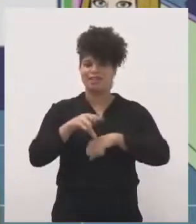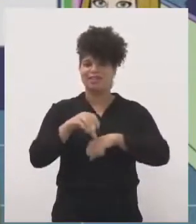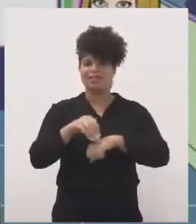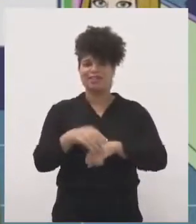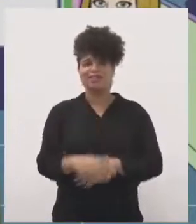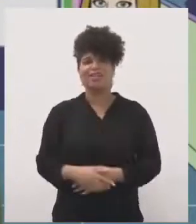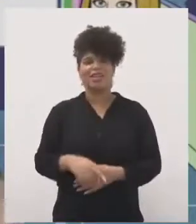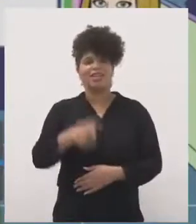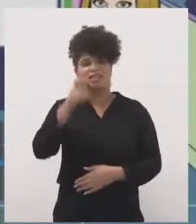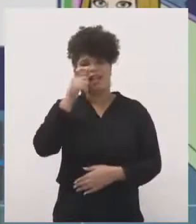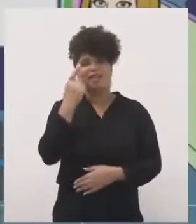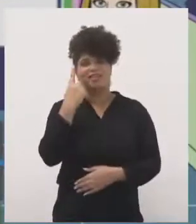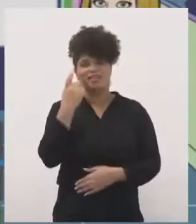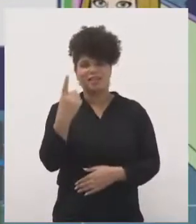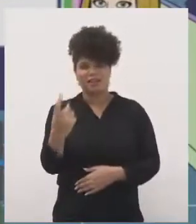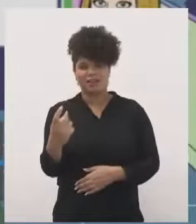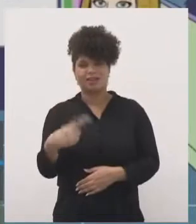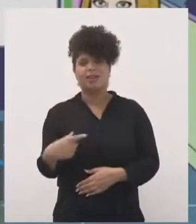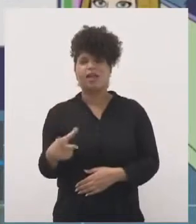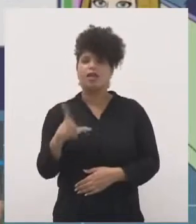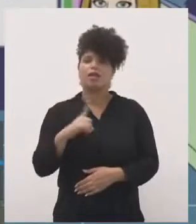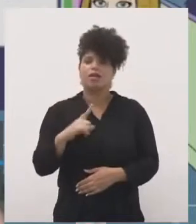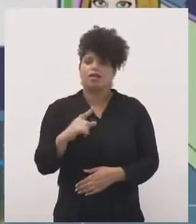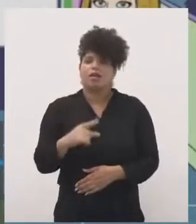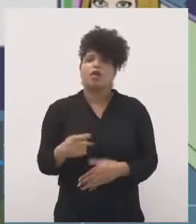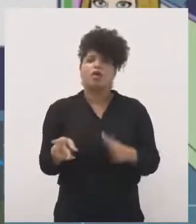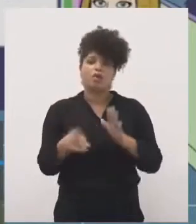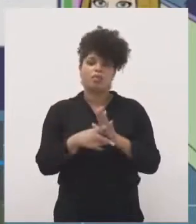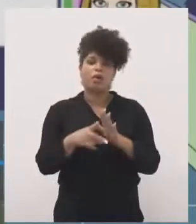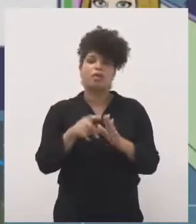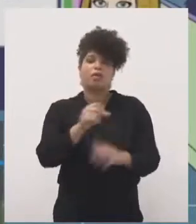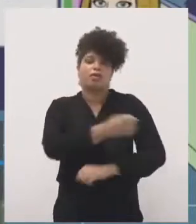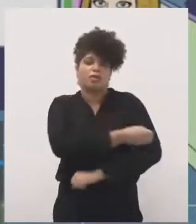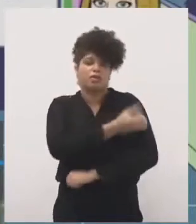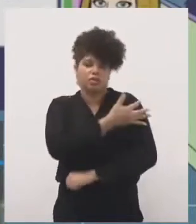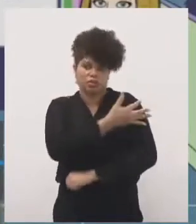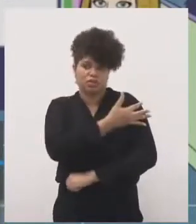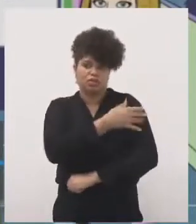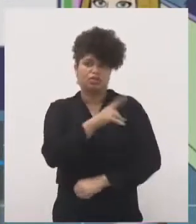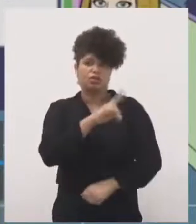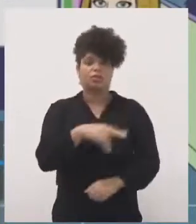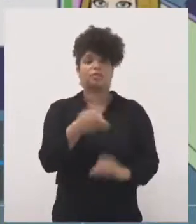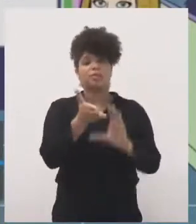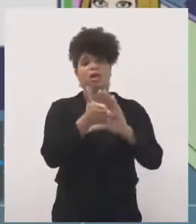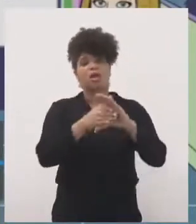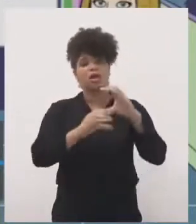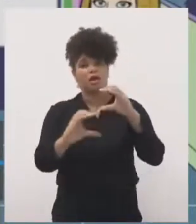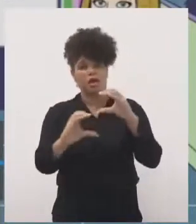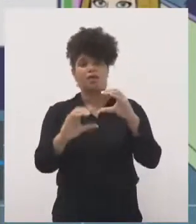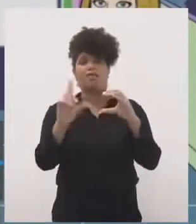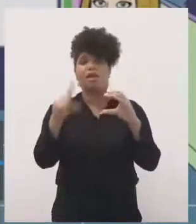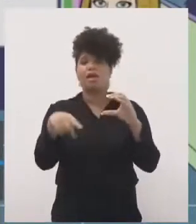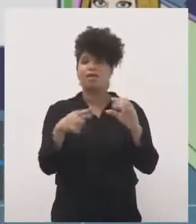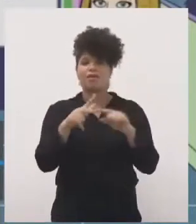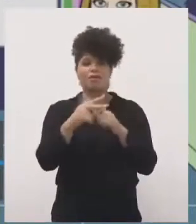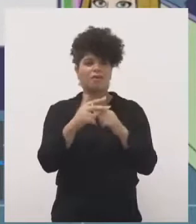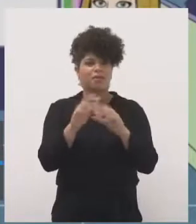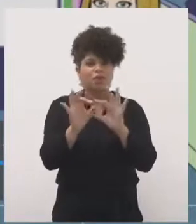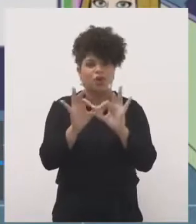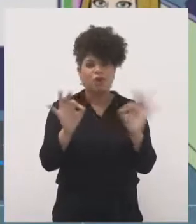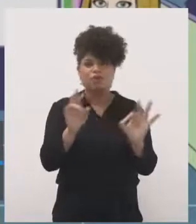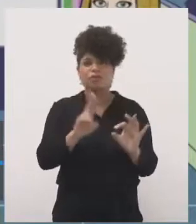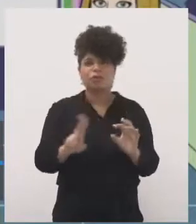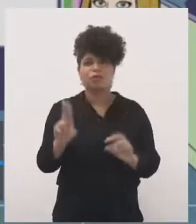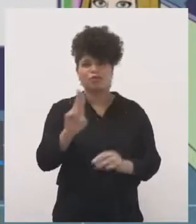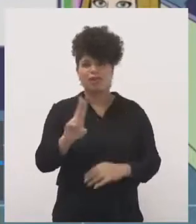interessantes, como você falou, pensando nos anos iniciais. O Canva é uma ferramenta muito versátil que